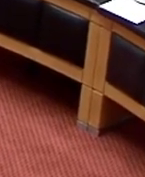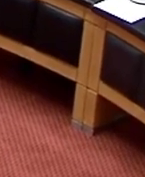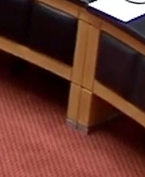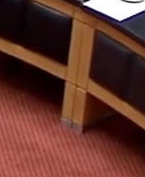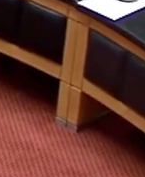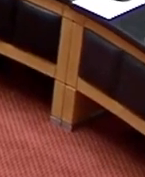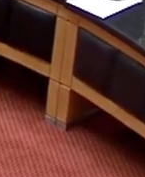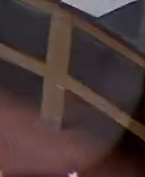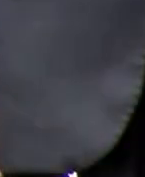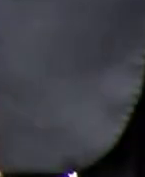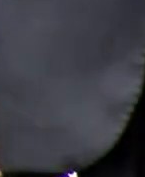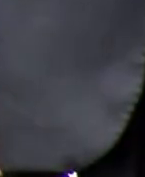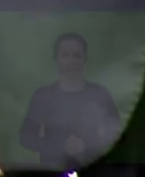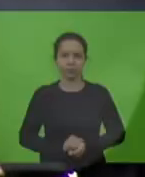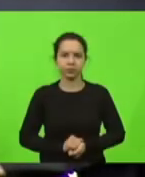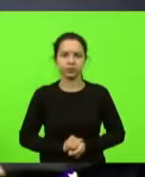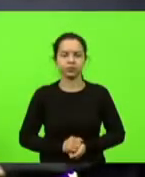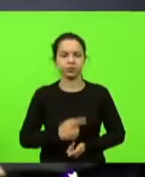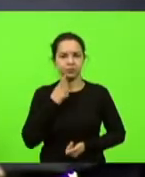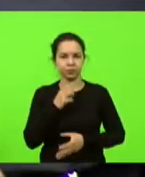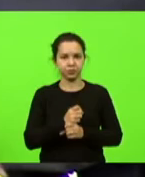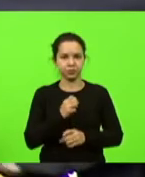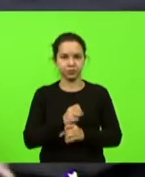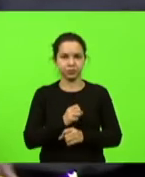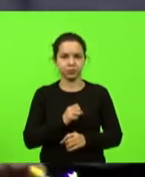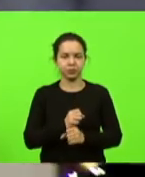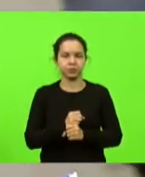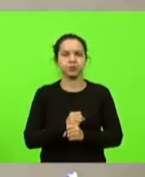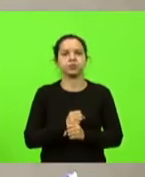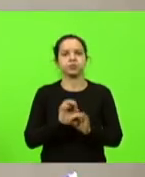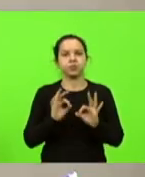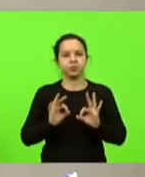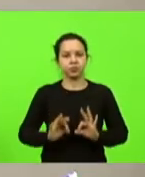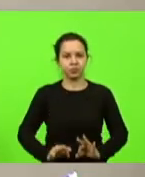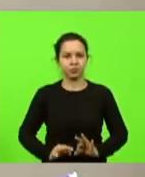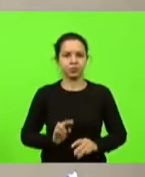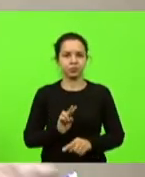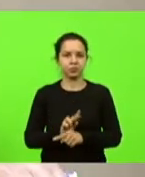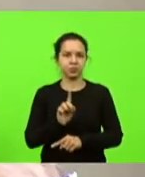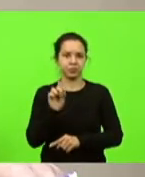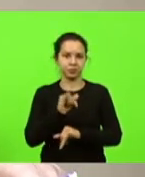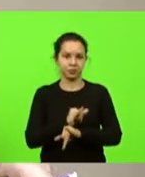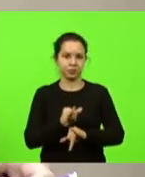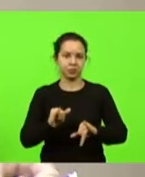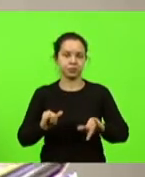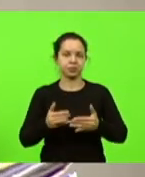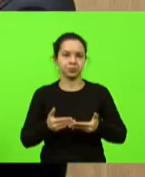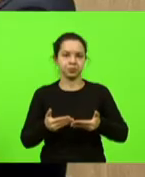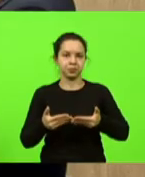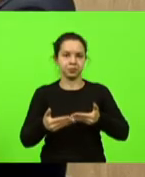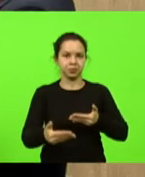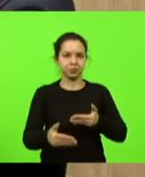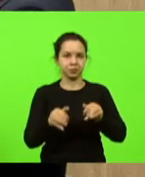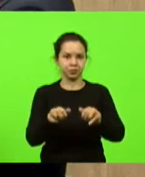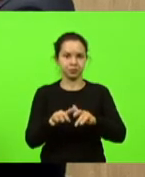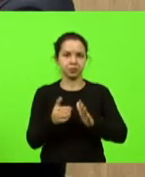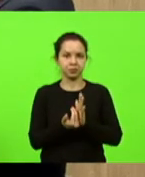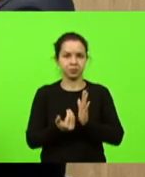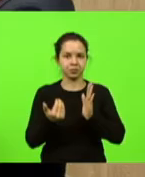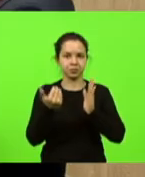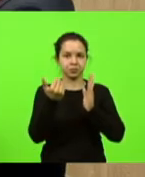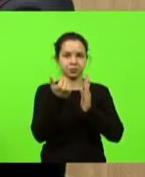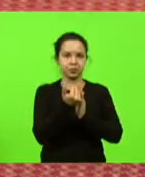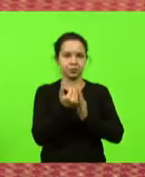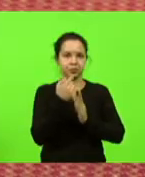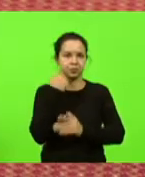Havendo quórum regimental e sob a proteção de Deus, declaro aberta a sessão extraordinária. Questão de ordem, senhor presidente. Questão de ordem, deputado Marcos Vieira.